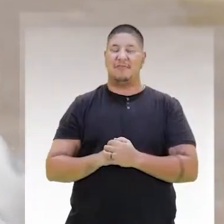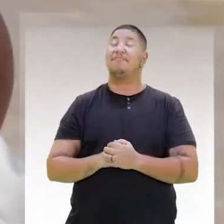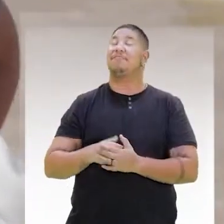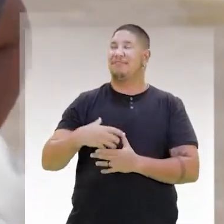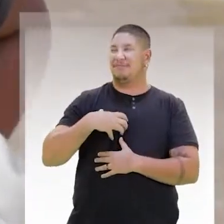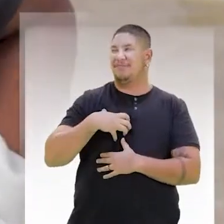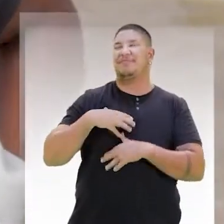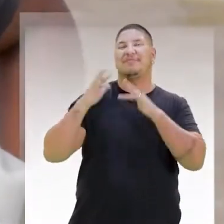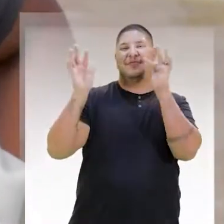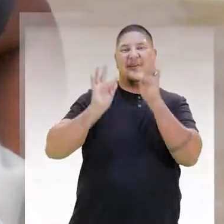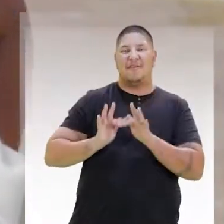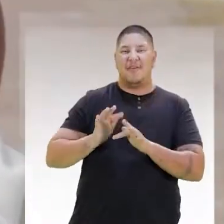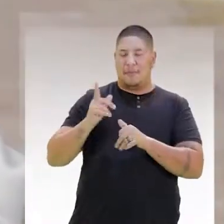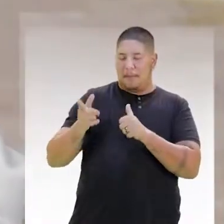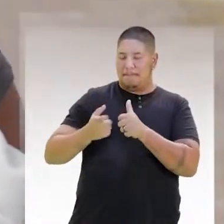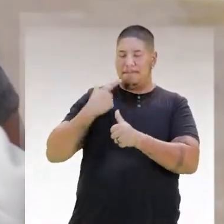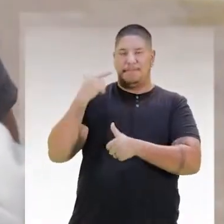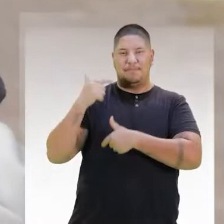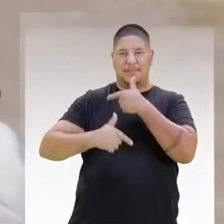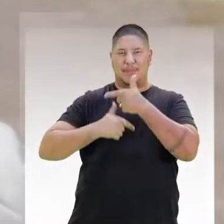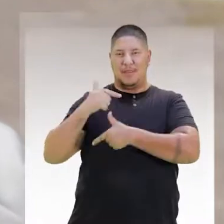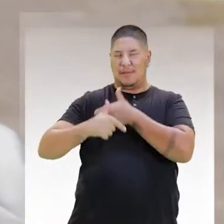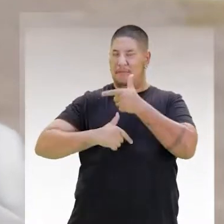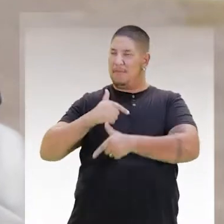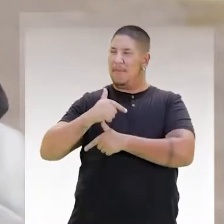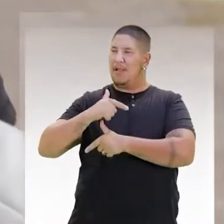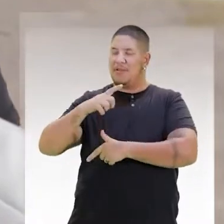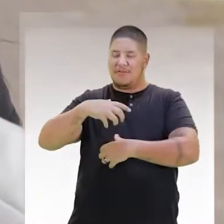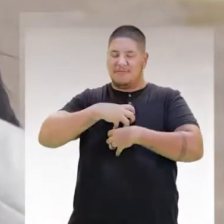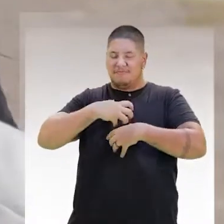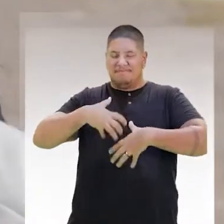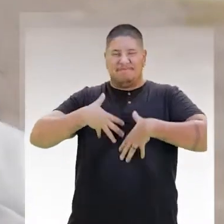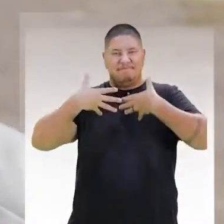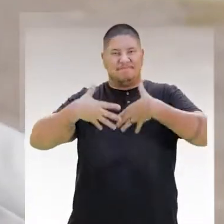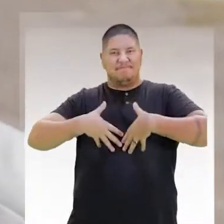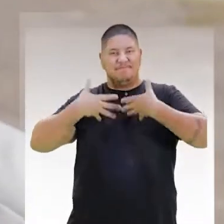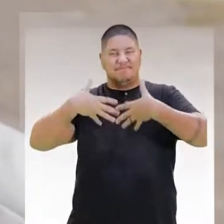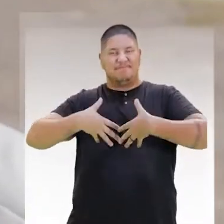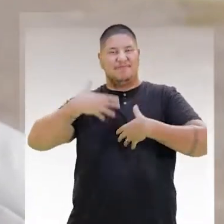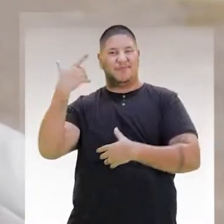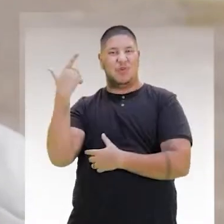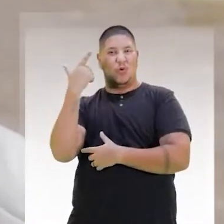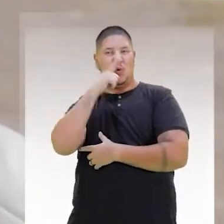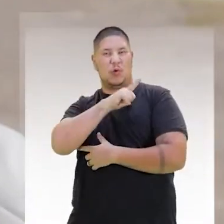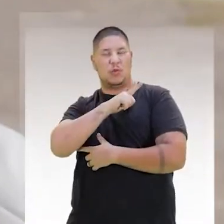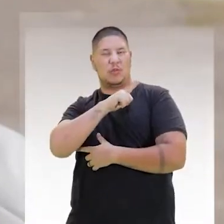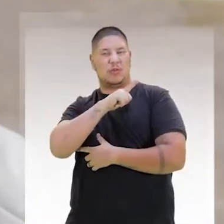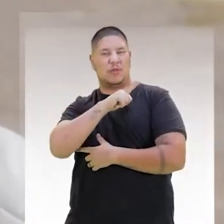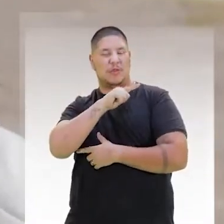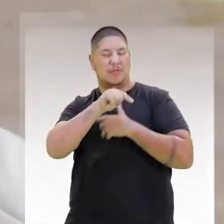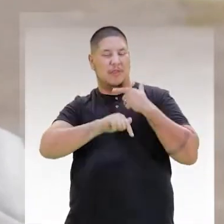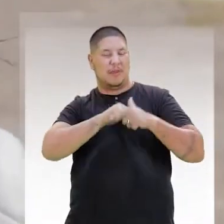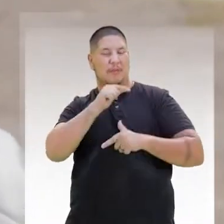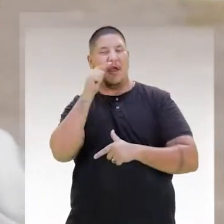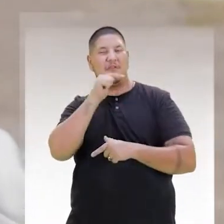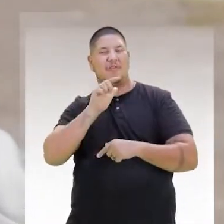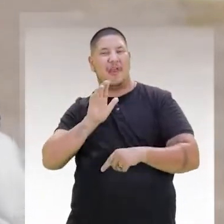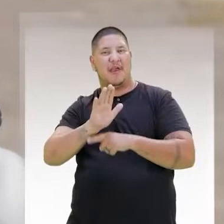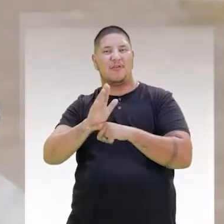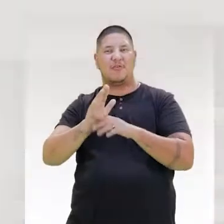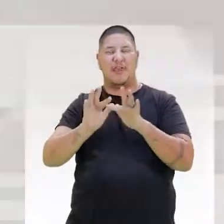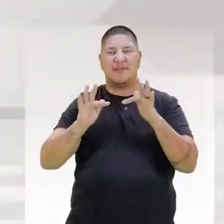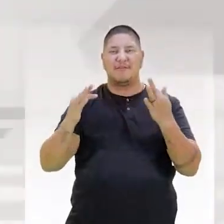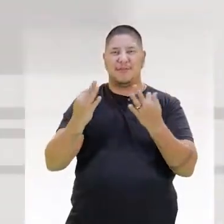feliz. Meu primeiro emprego e eu fiquei muito animada por ter conseguido esse emprego para poder ajudar os meus